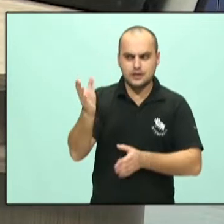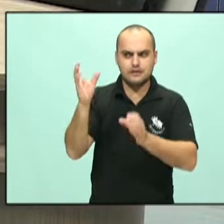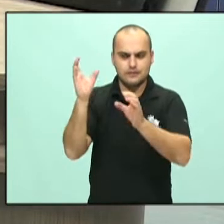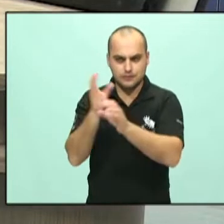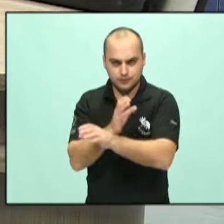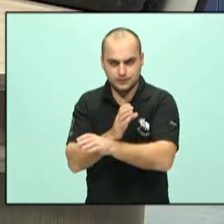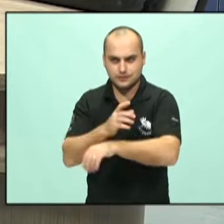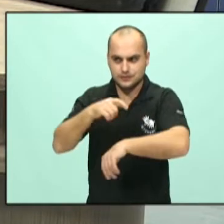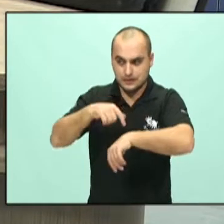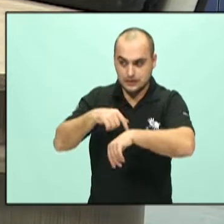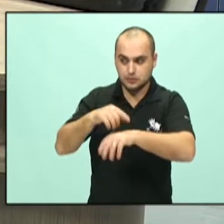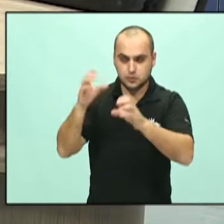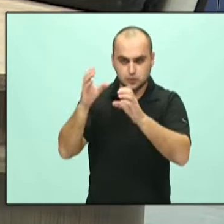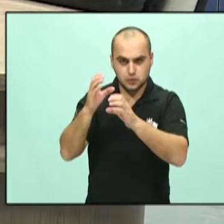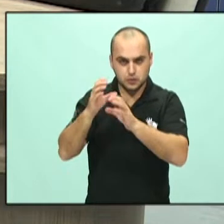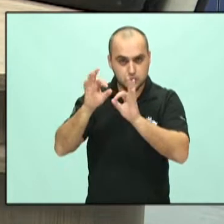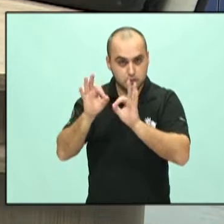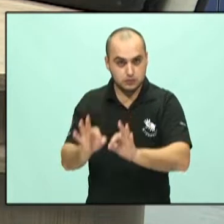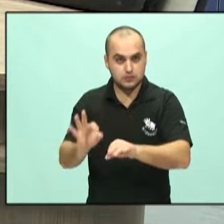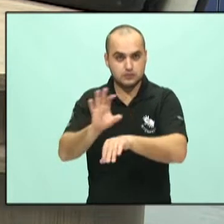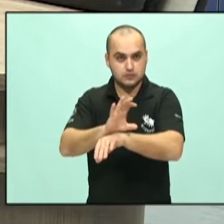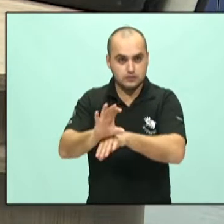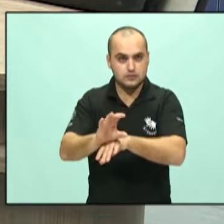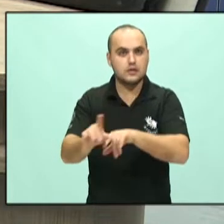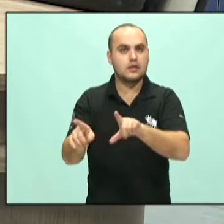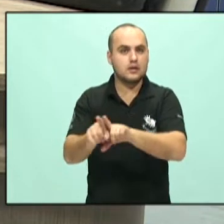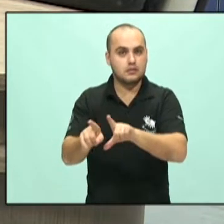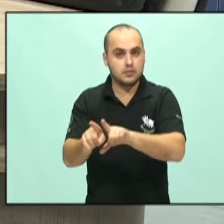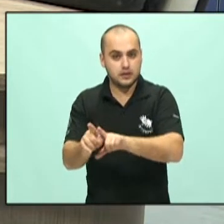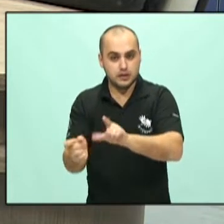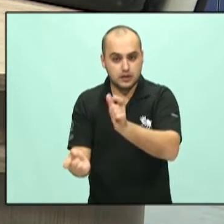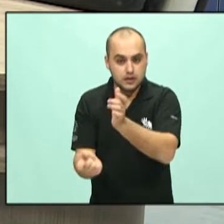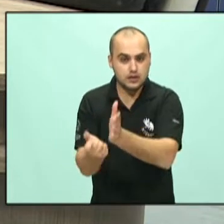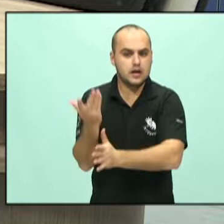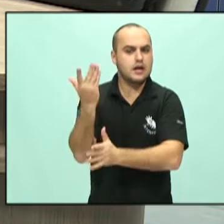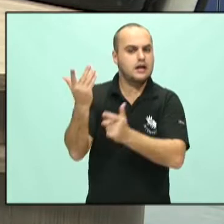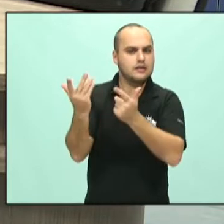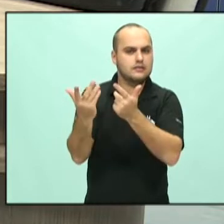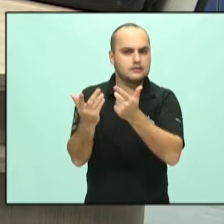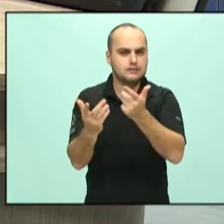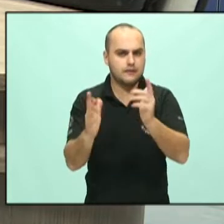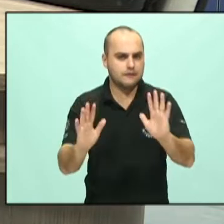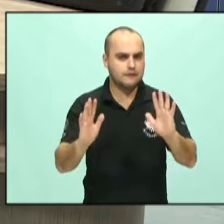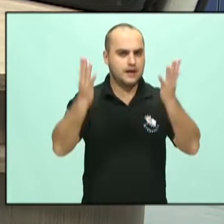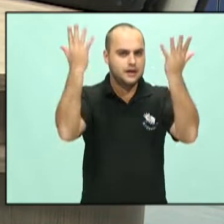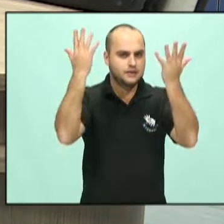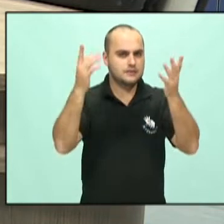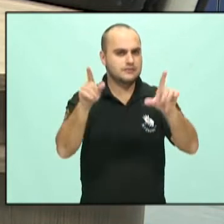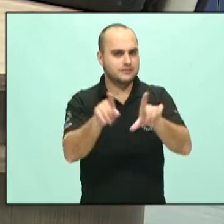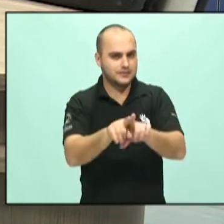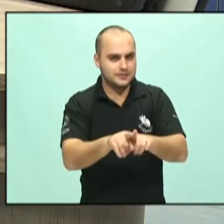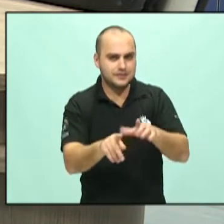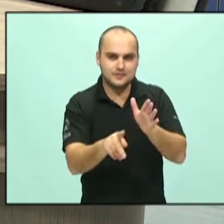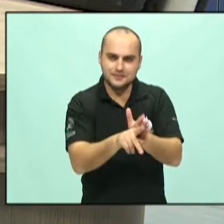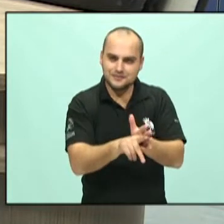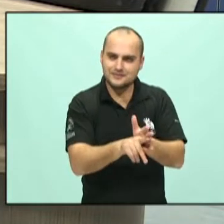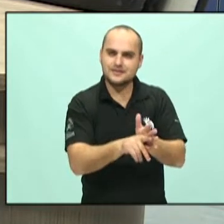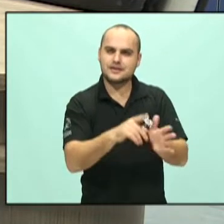também já inclusive elaborando, promovendo esse festival Tainha Dourada e